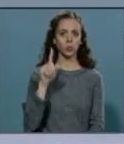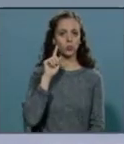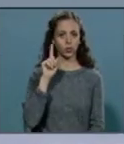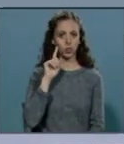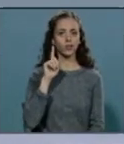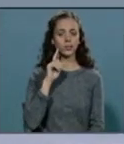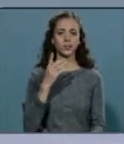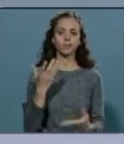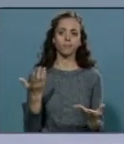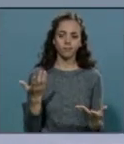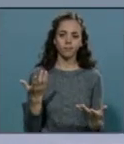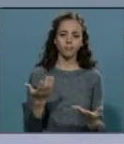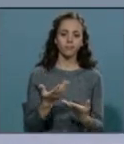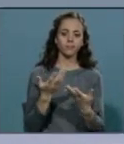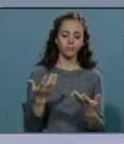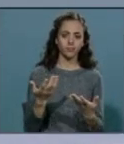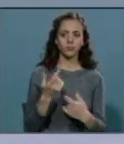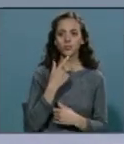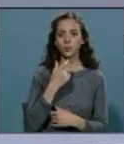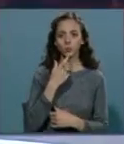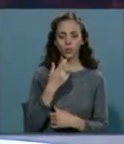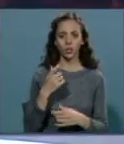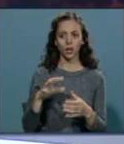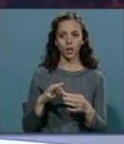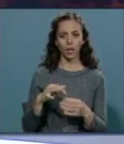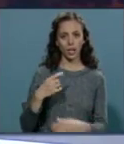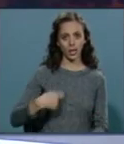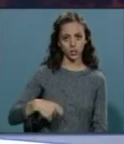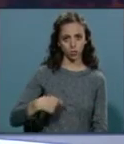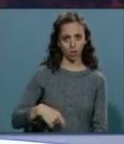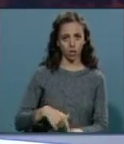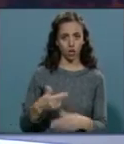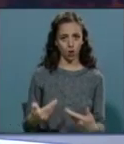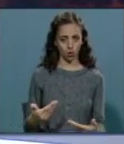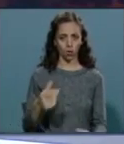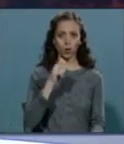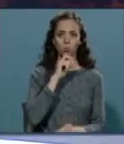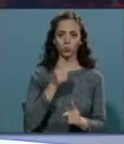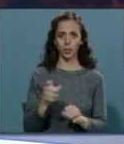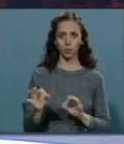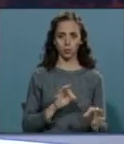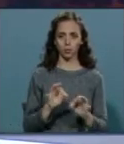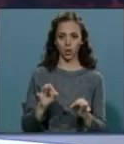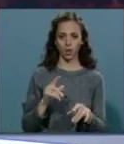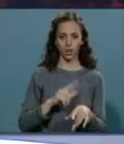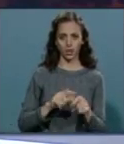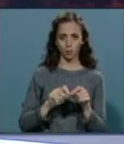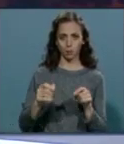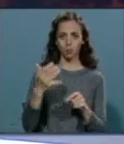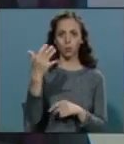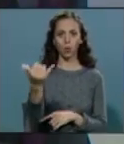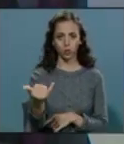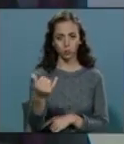importância natal natal vamos agora a questão do do nacional que tanto nacional nesta altura já pode começar a preparar a próxima época